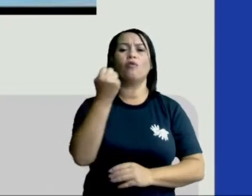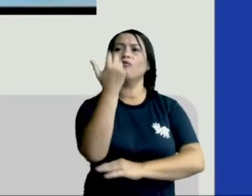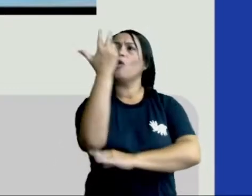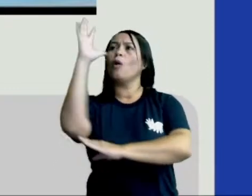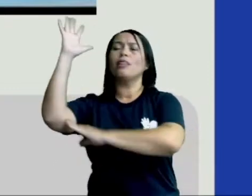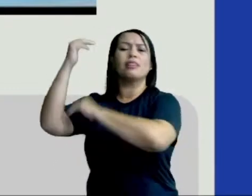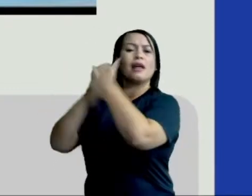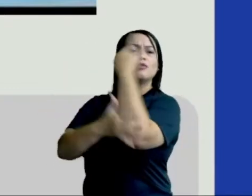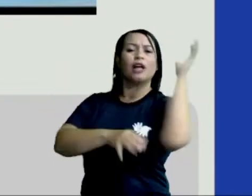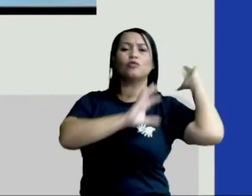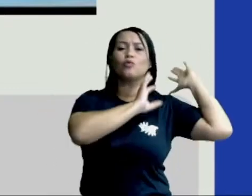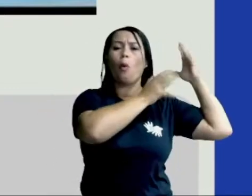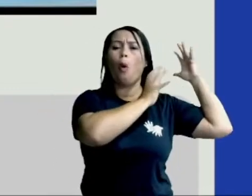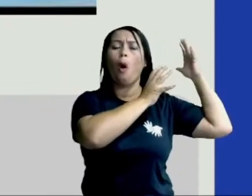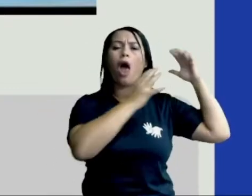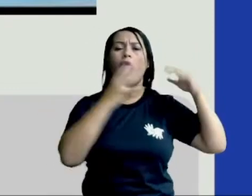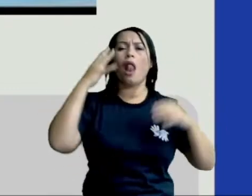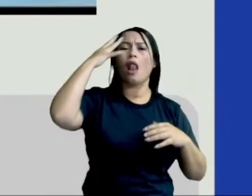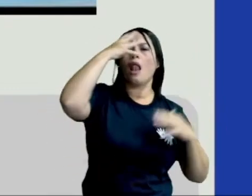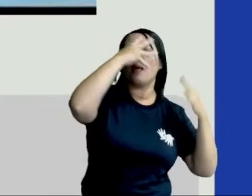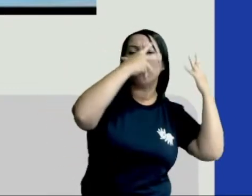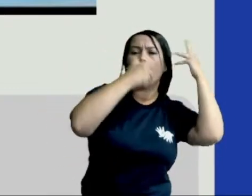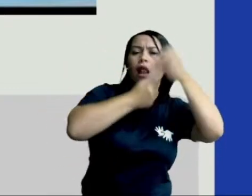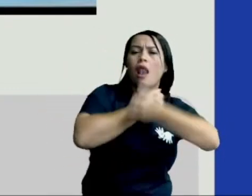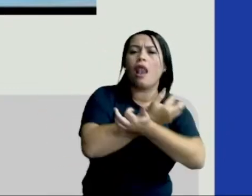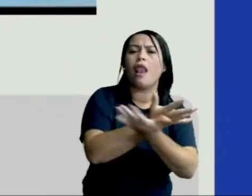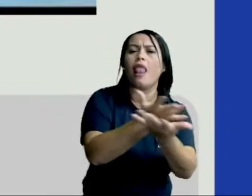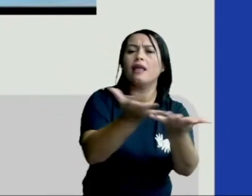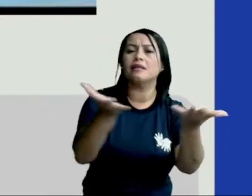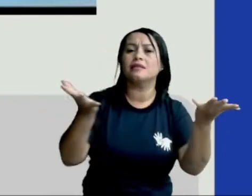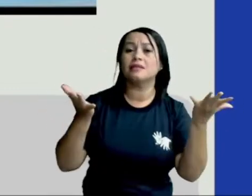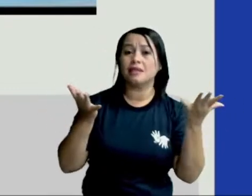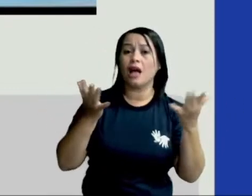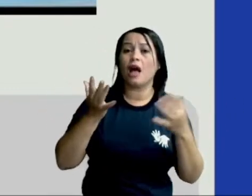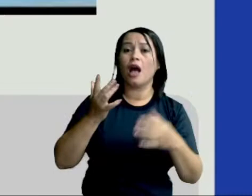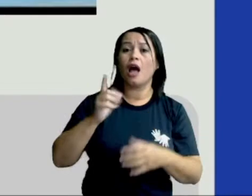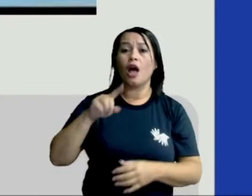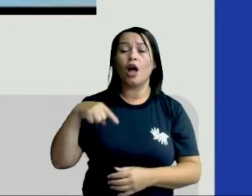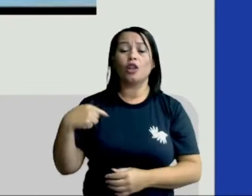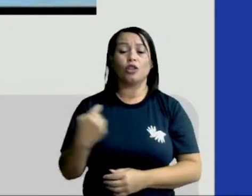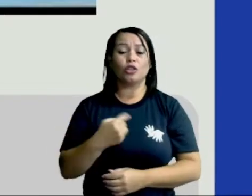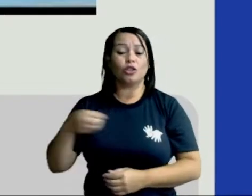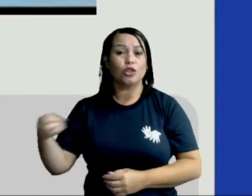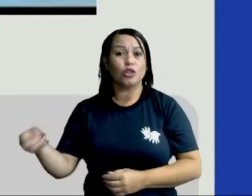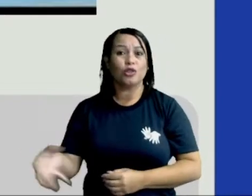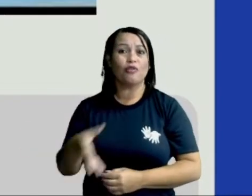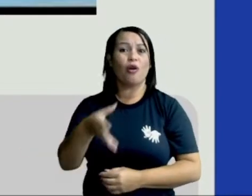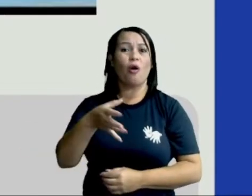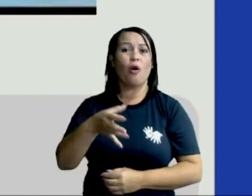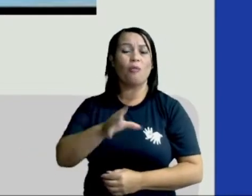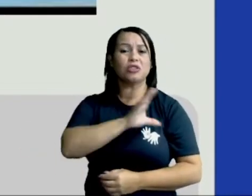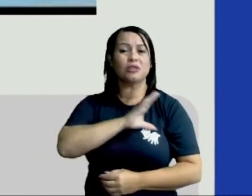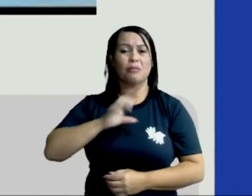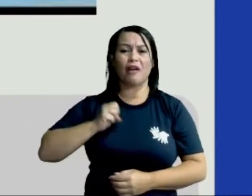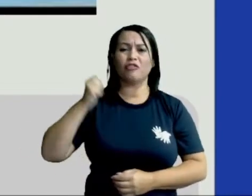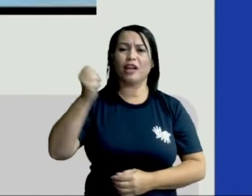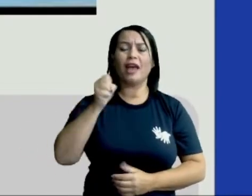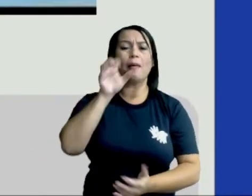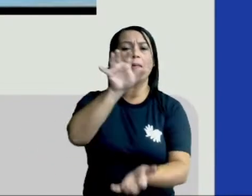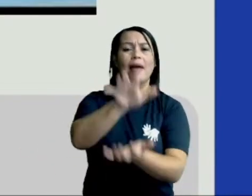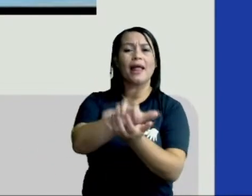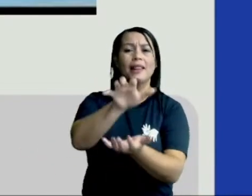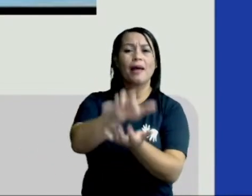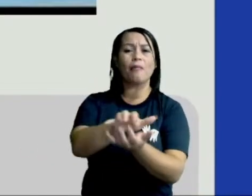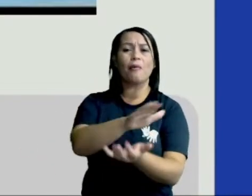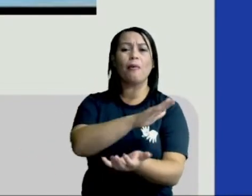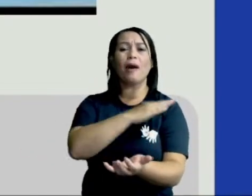altos coqueiros, de belezas soberbo estendal, Nova Roma de bravos guerreiros,